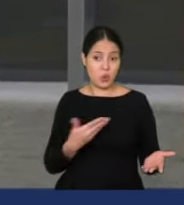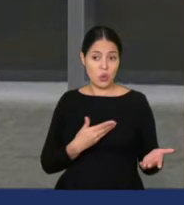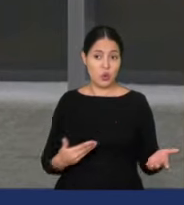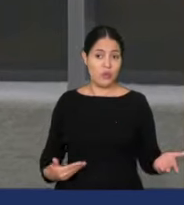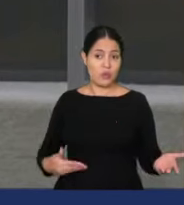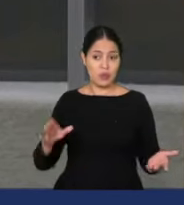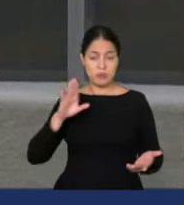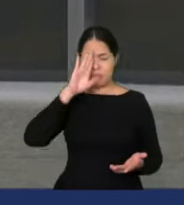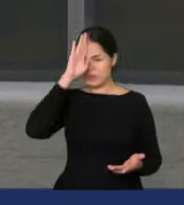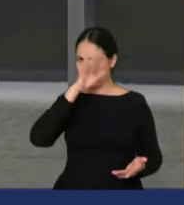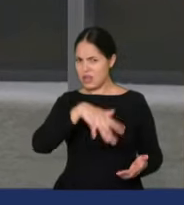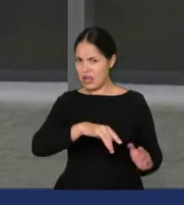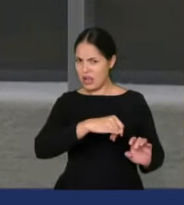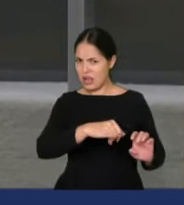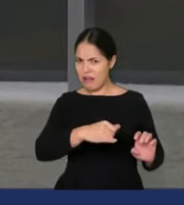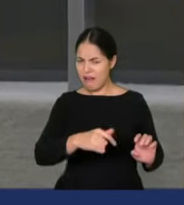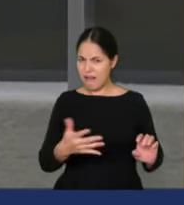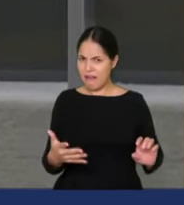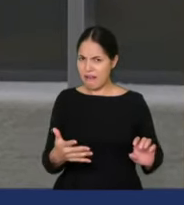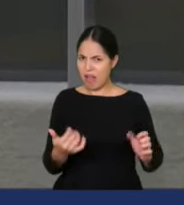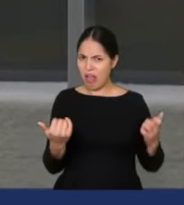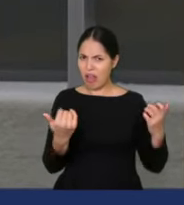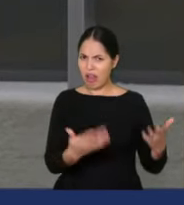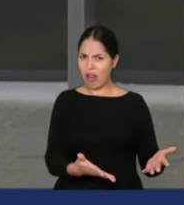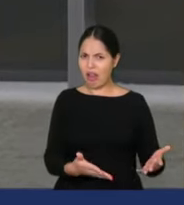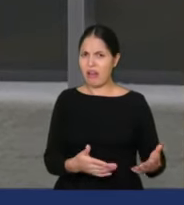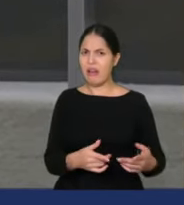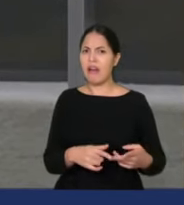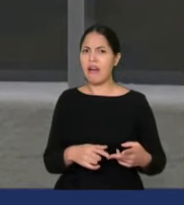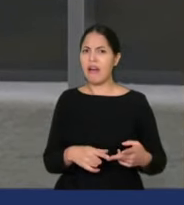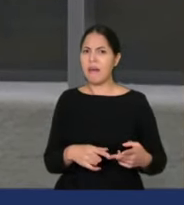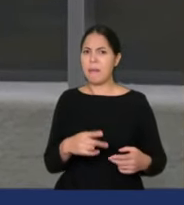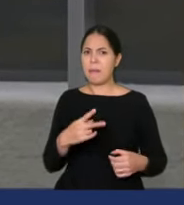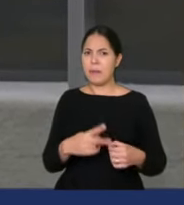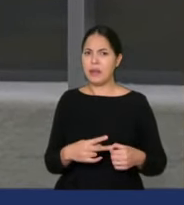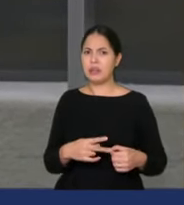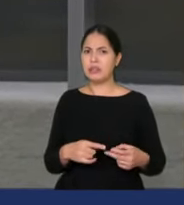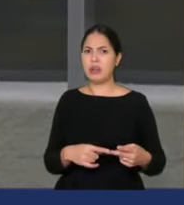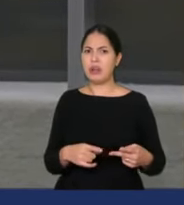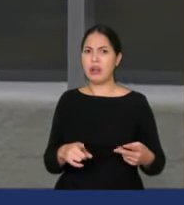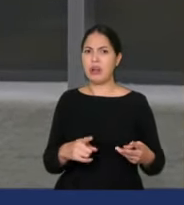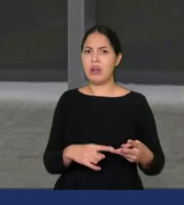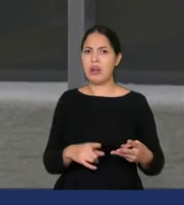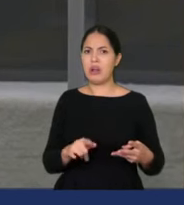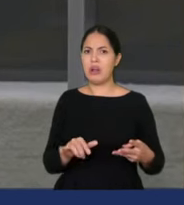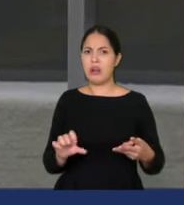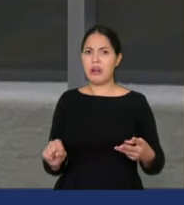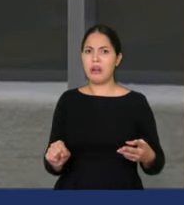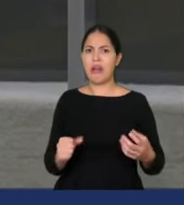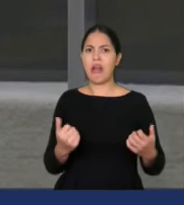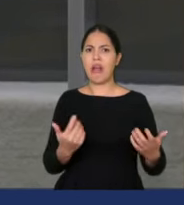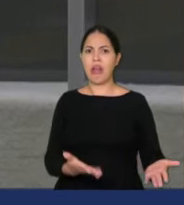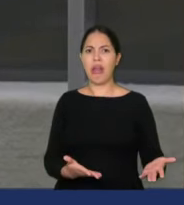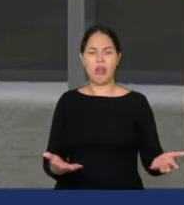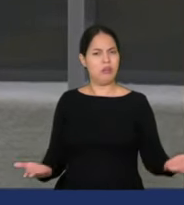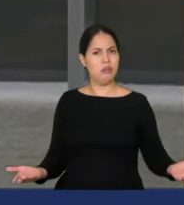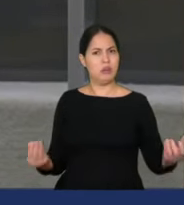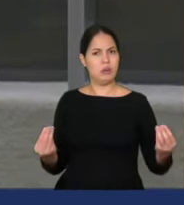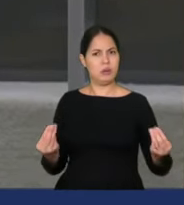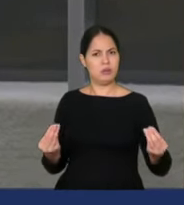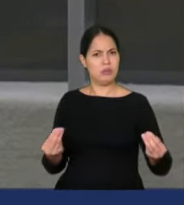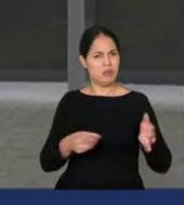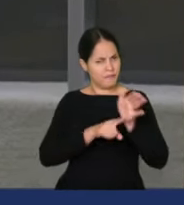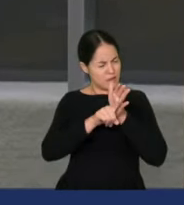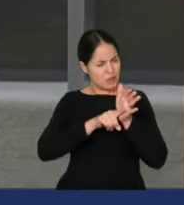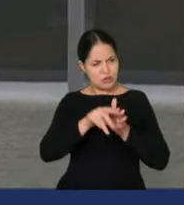setor elétrico, entregando o setor de petróleo e gás, um governo rendido, e tinha que investigar, porque o que está sendo feito